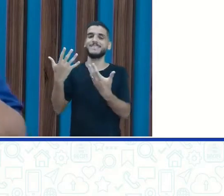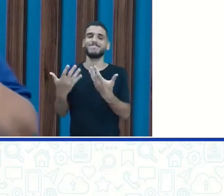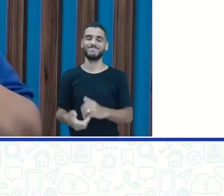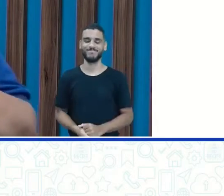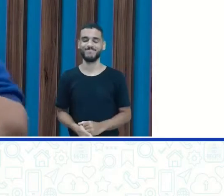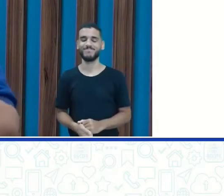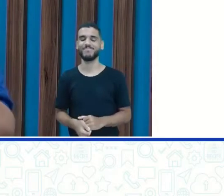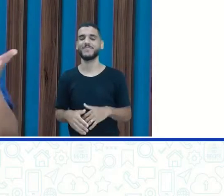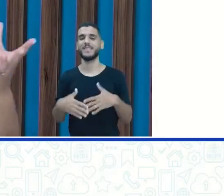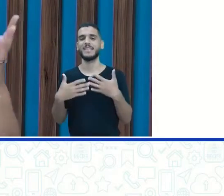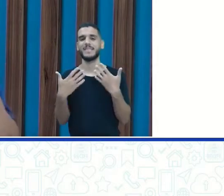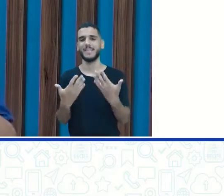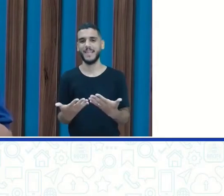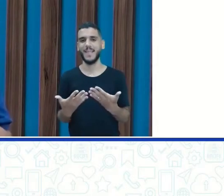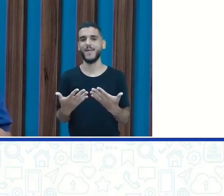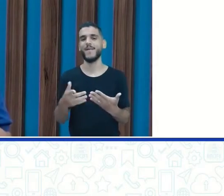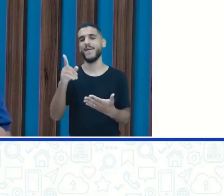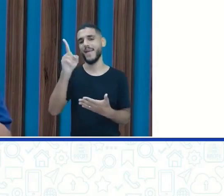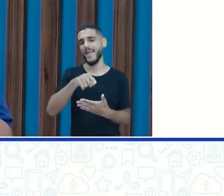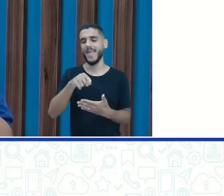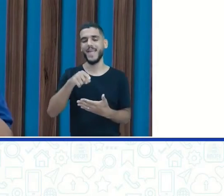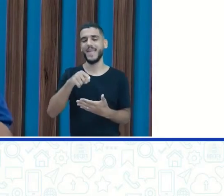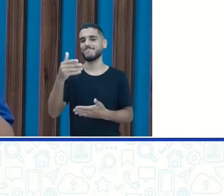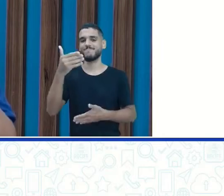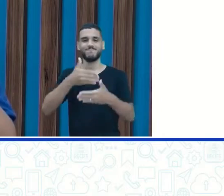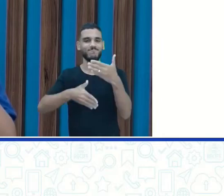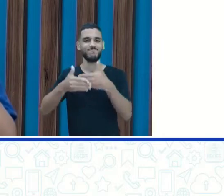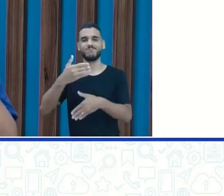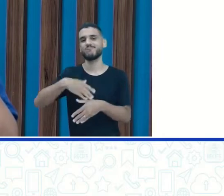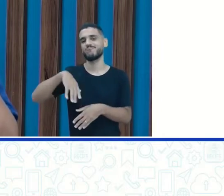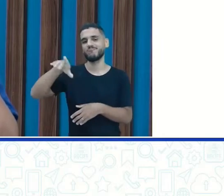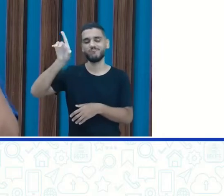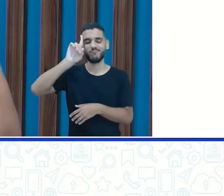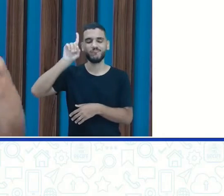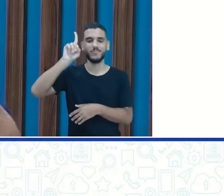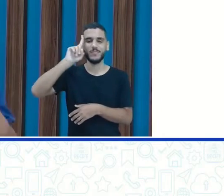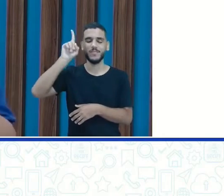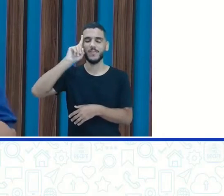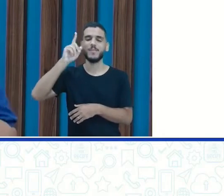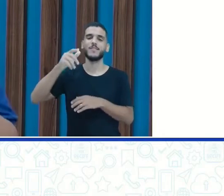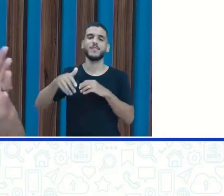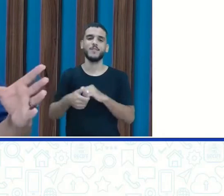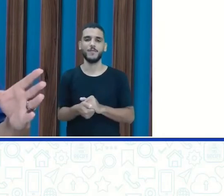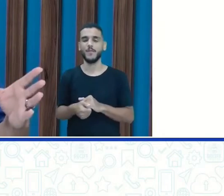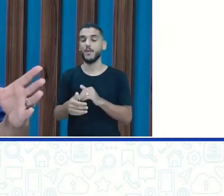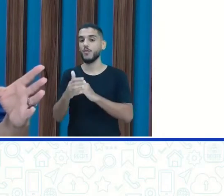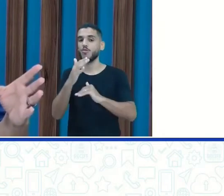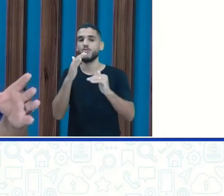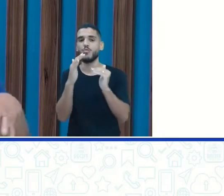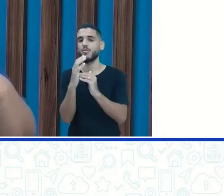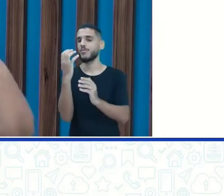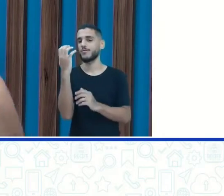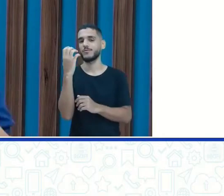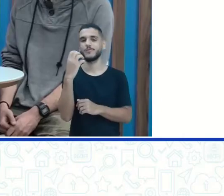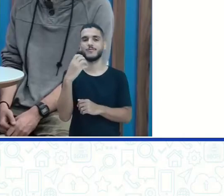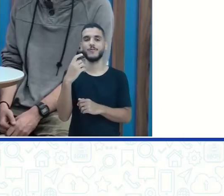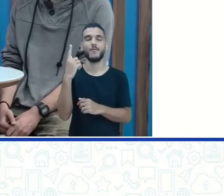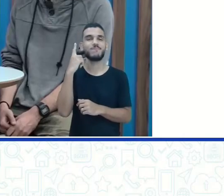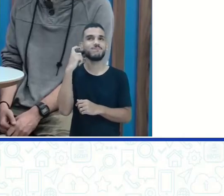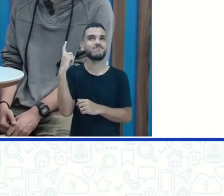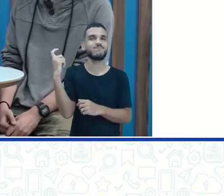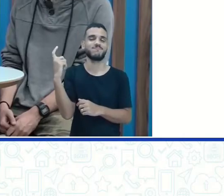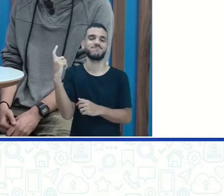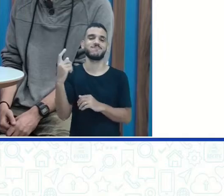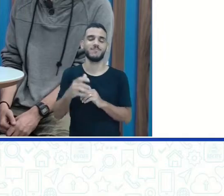gente, ela faz parte do nosso universo, né? O universo, o dia a dia, tudo tem sons. E a gente tá com